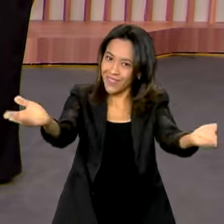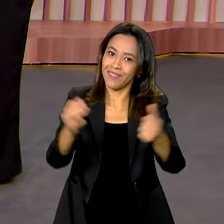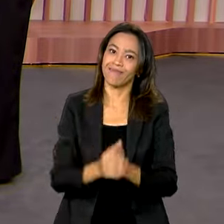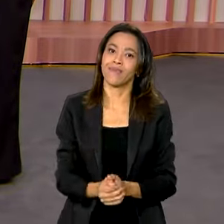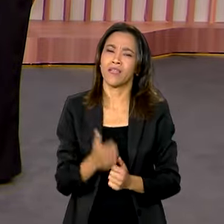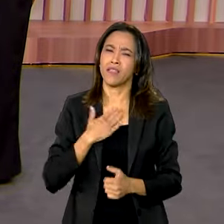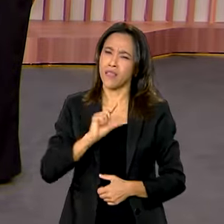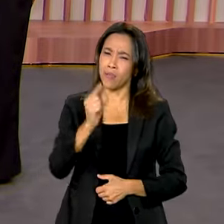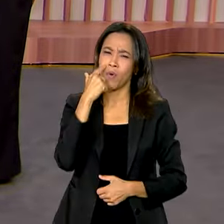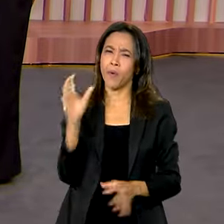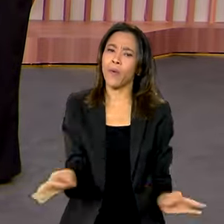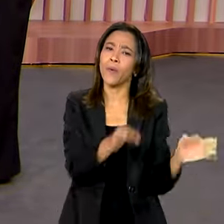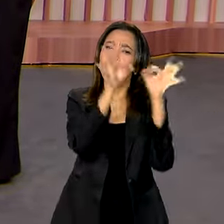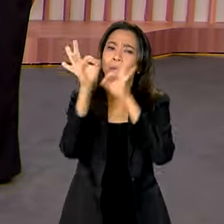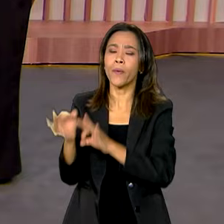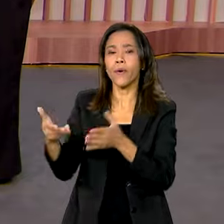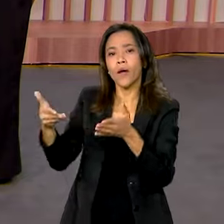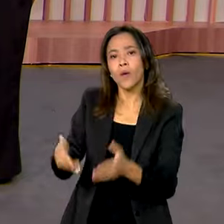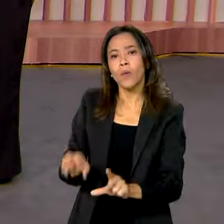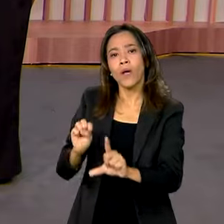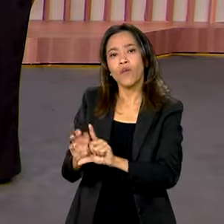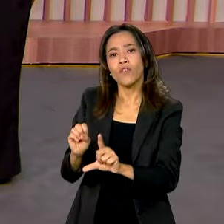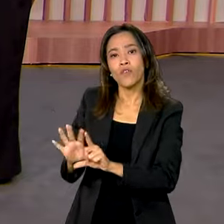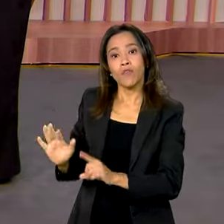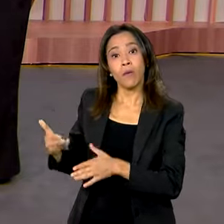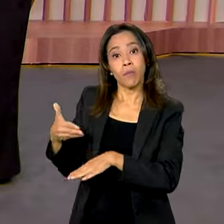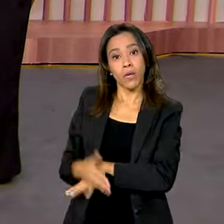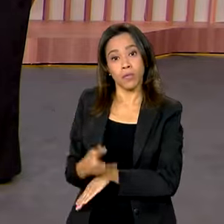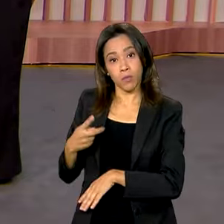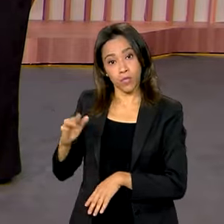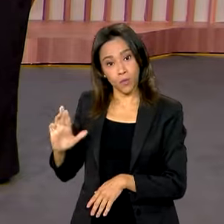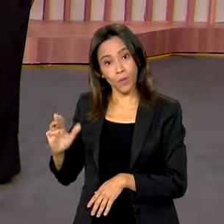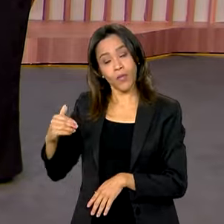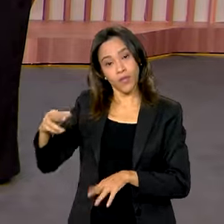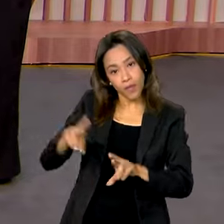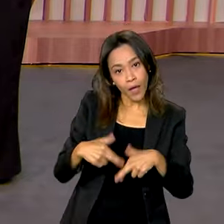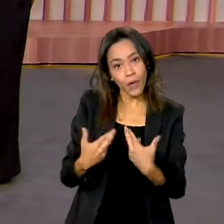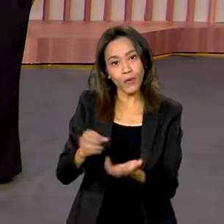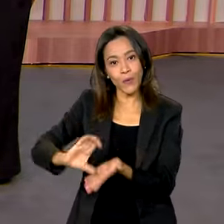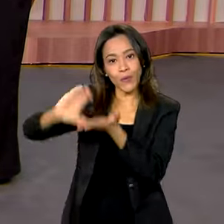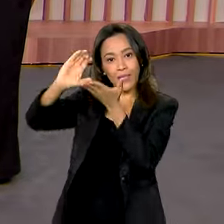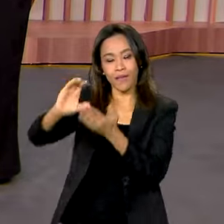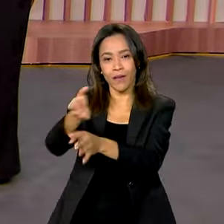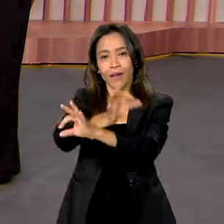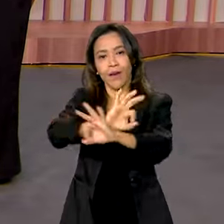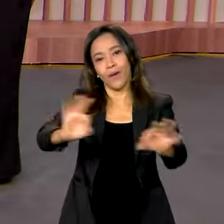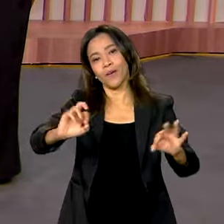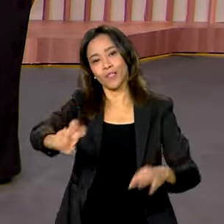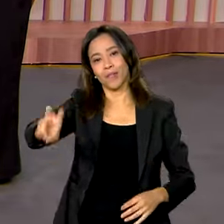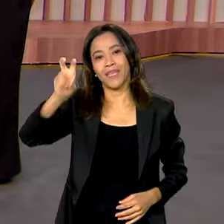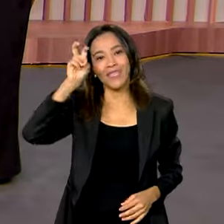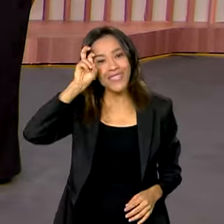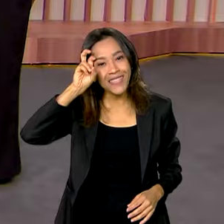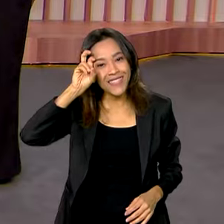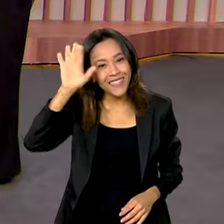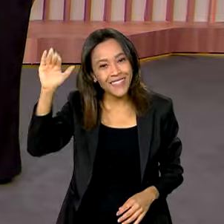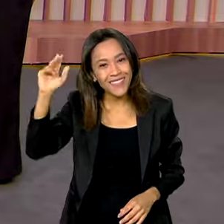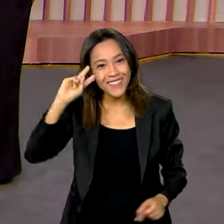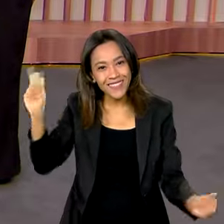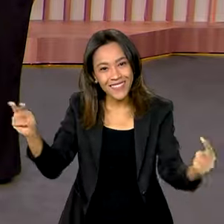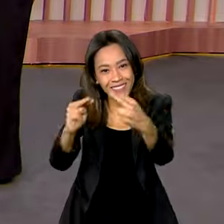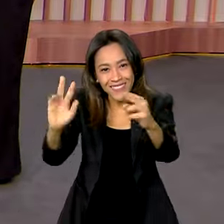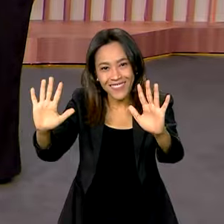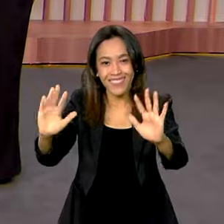Daqui a pouco você acompanha ao vivo a participação do presidente Lula na reunião do Conselhão. Uma ótima quinta-feira para você e até a próxima.